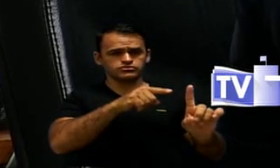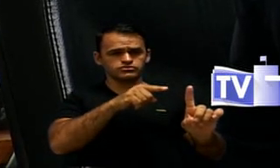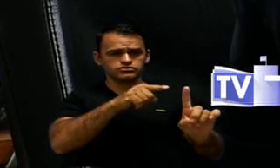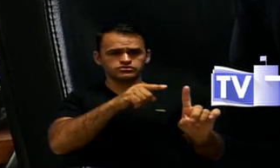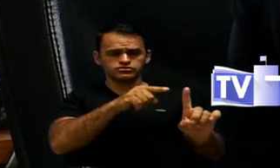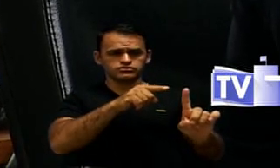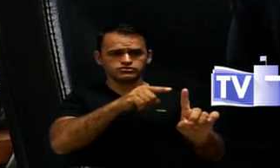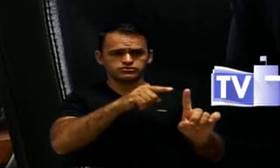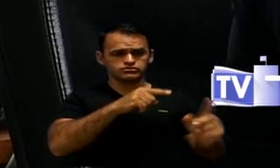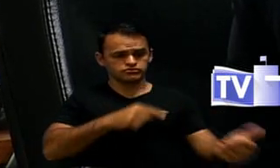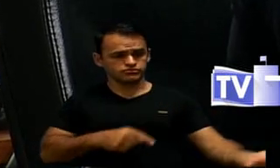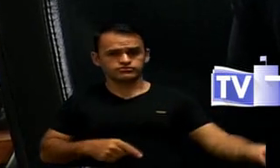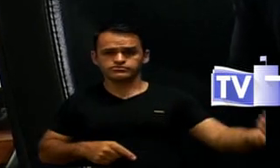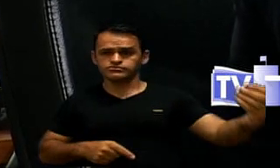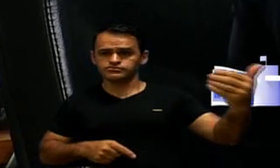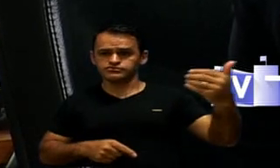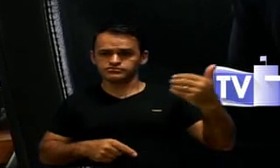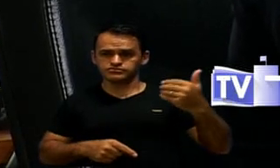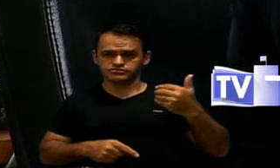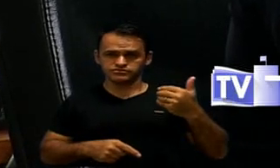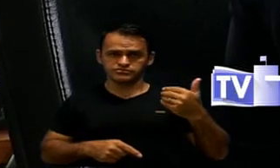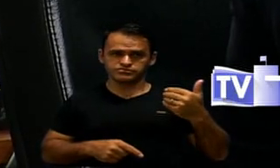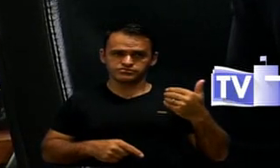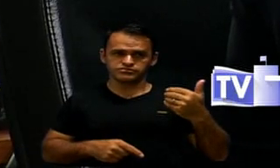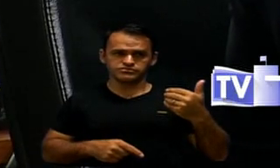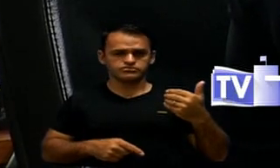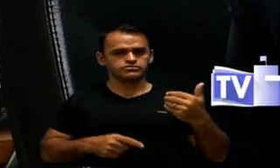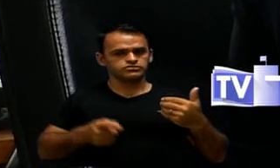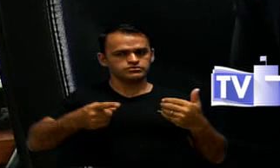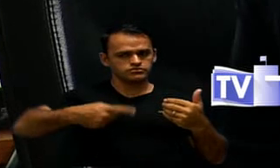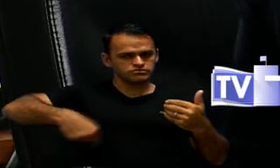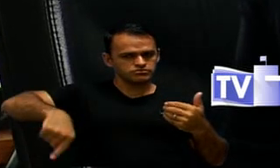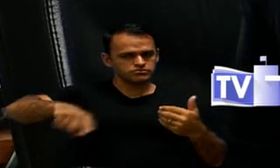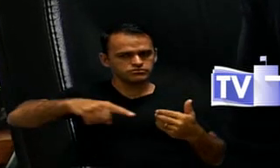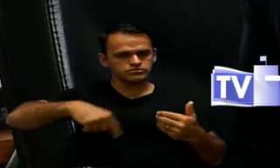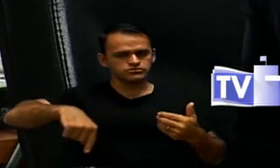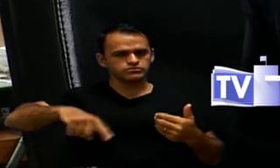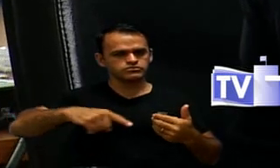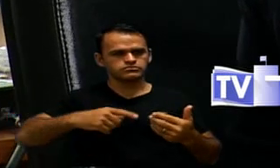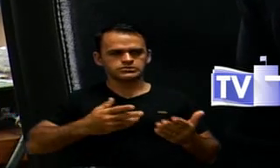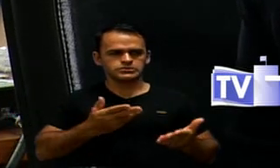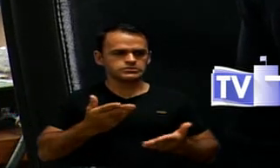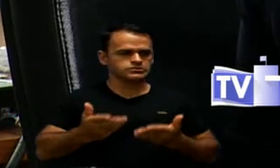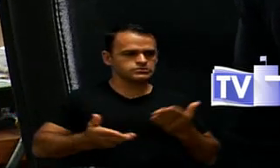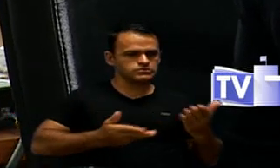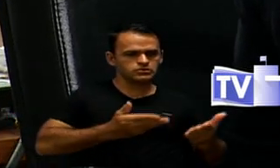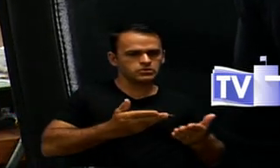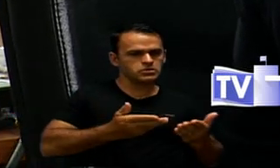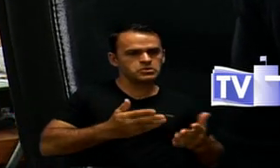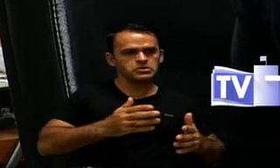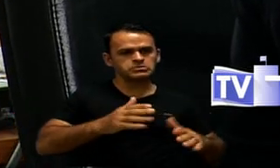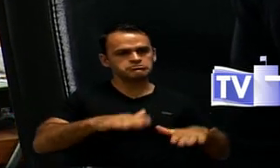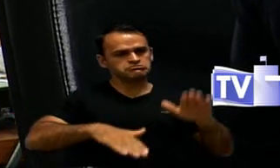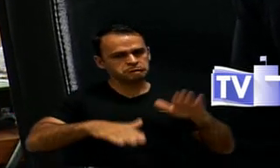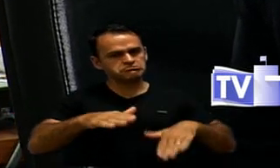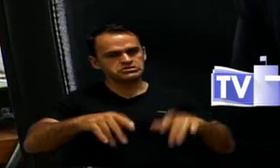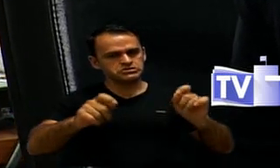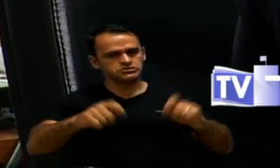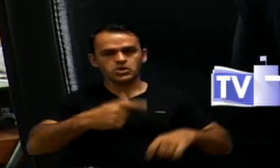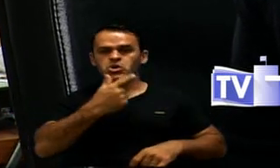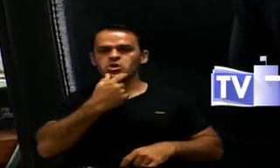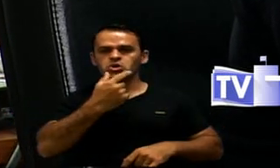para o nosso atendimento. Quando possível, a gente consegue deter esse agressor, né, esse